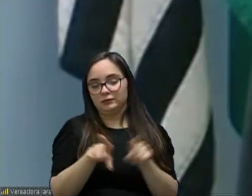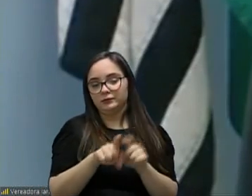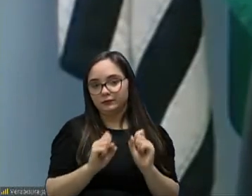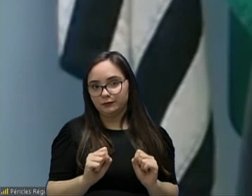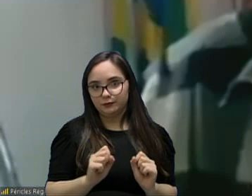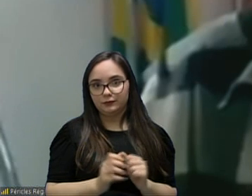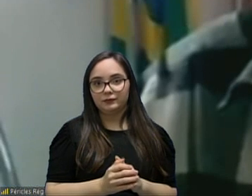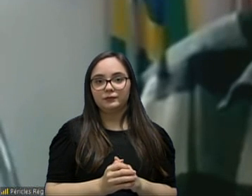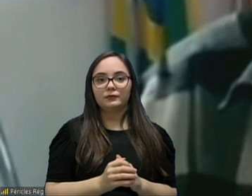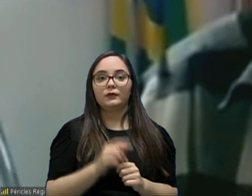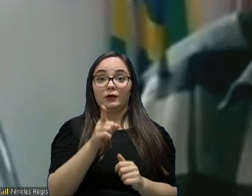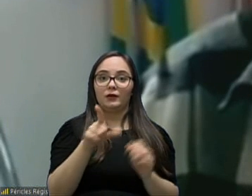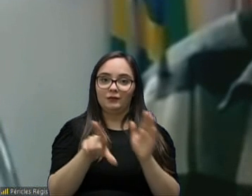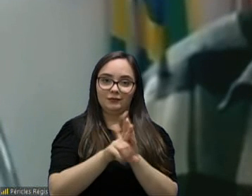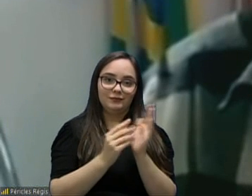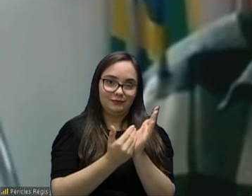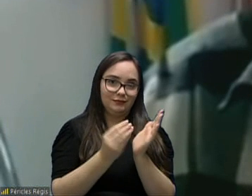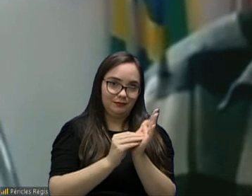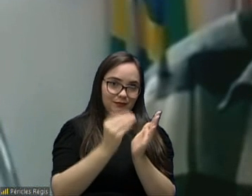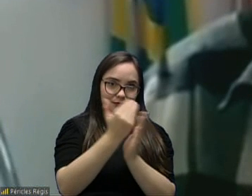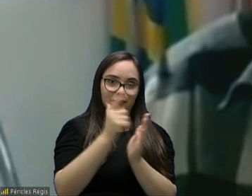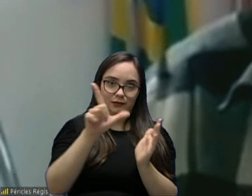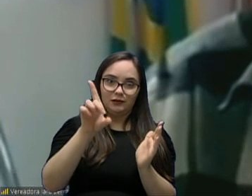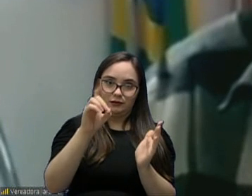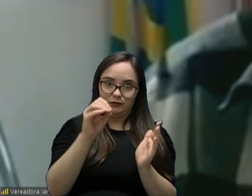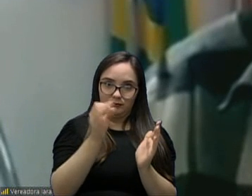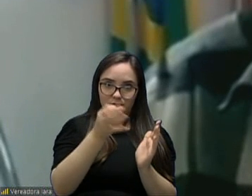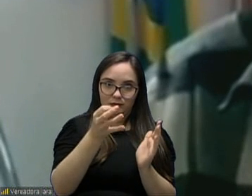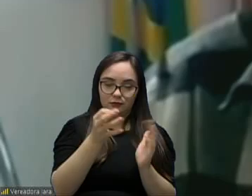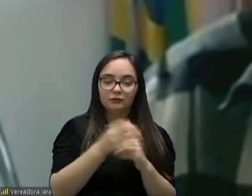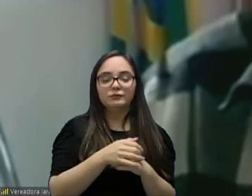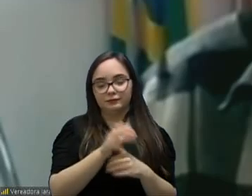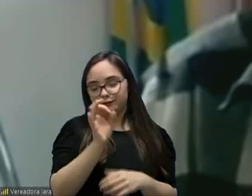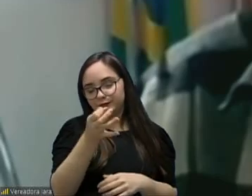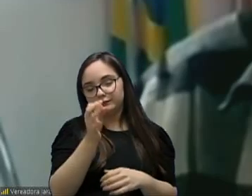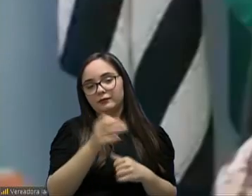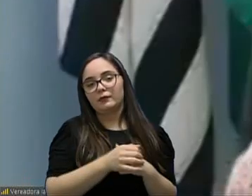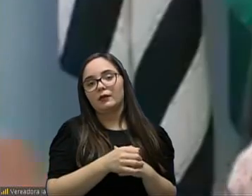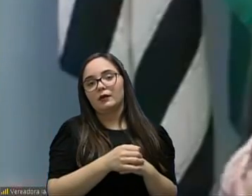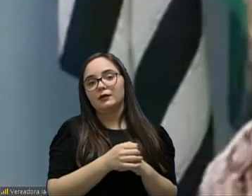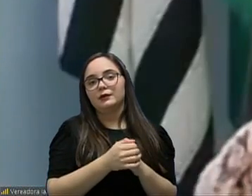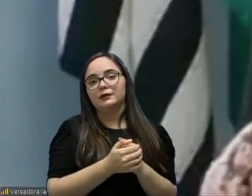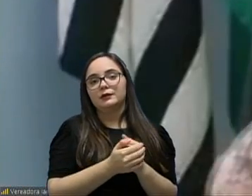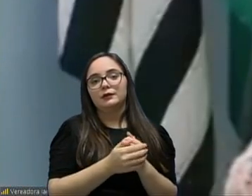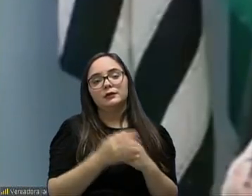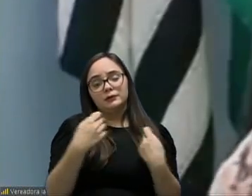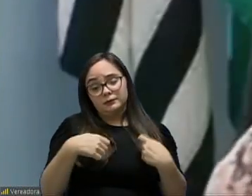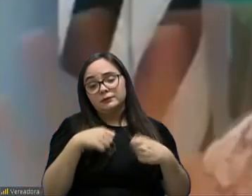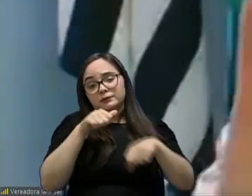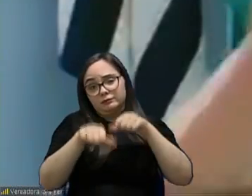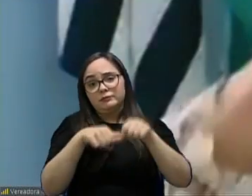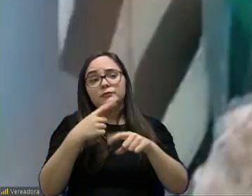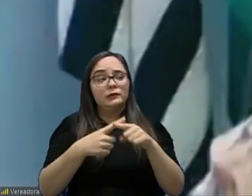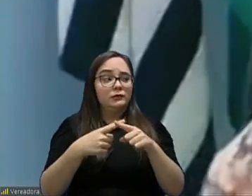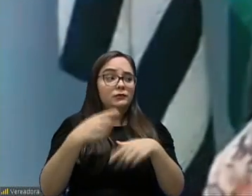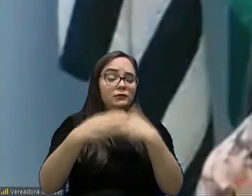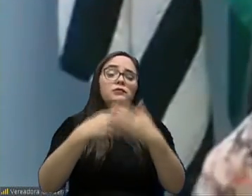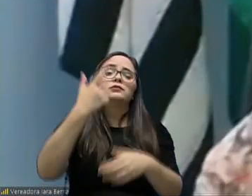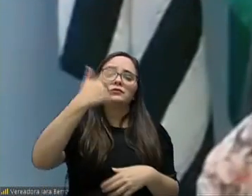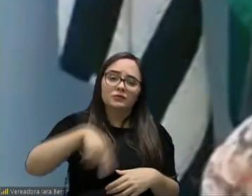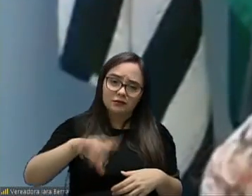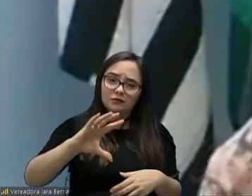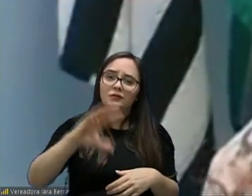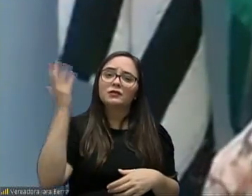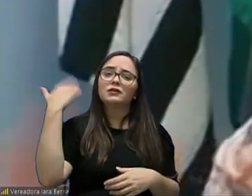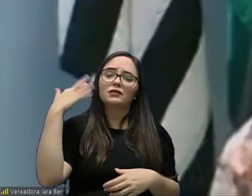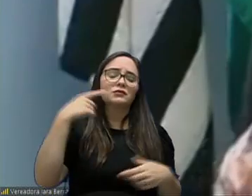Sim, senhora. Ah, tá. É porque a minha seria isso também. Eu teria que corrigir essa questão, porque não vai acontecer de novo todo aquele debate,